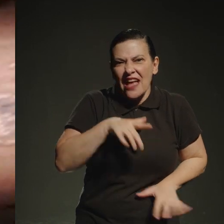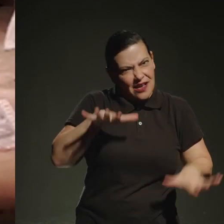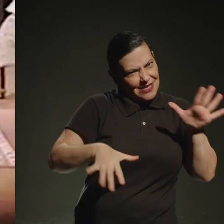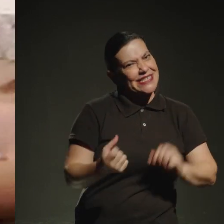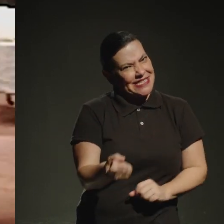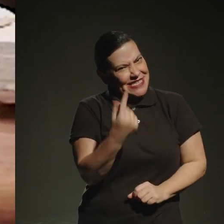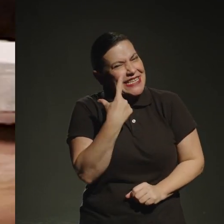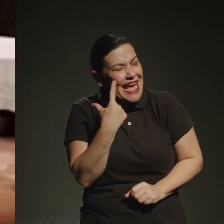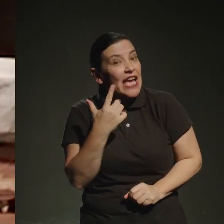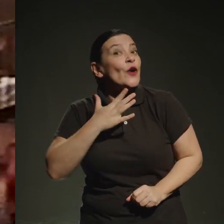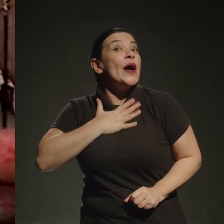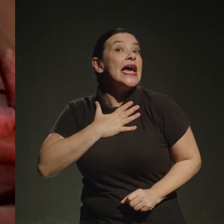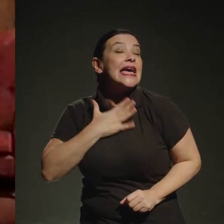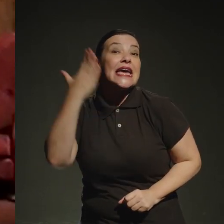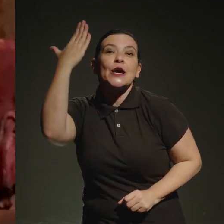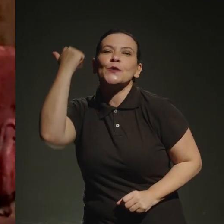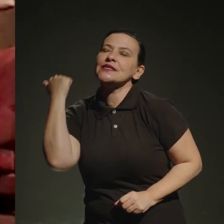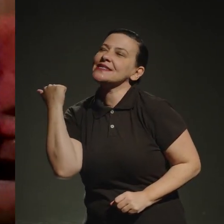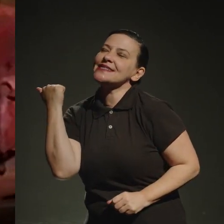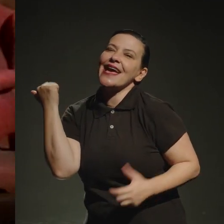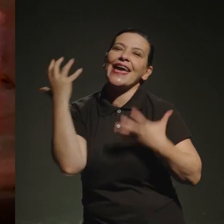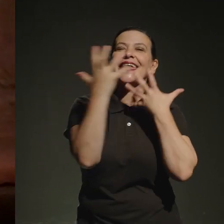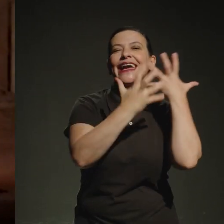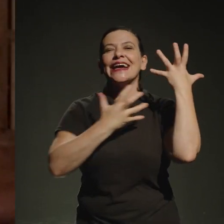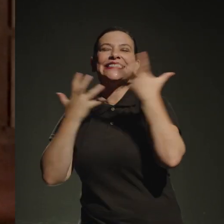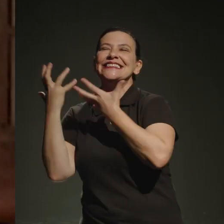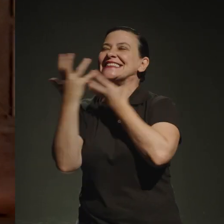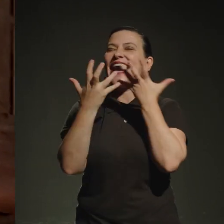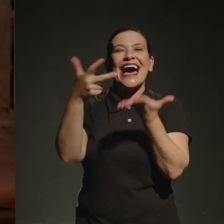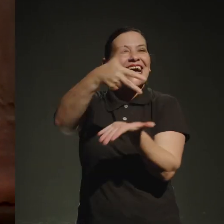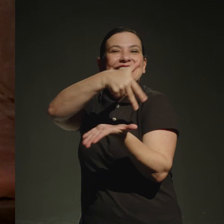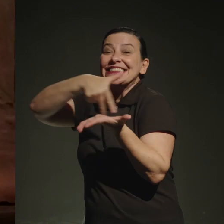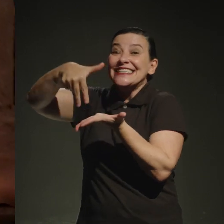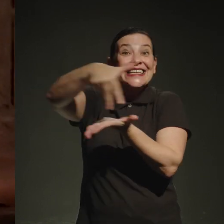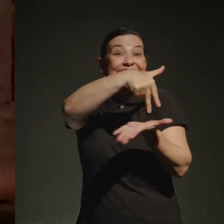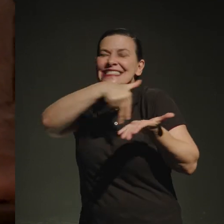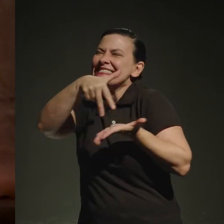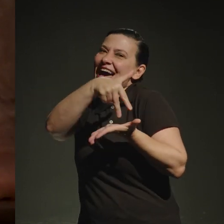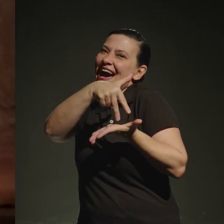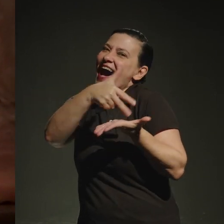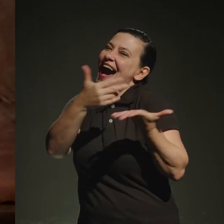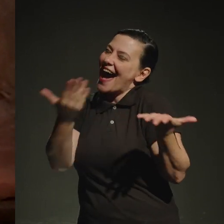Eu sei cantar, dançar, mas sei principalmente representar. To be